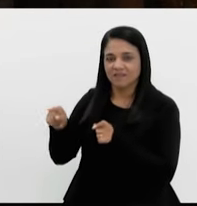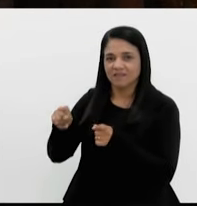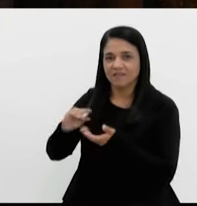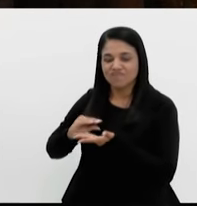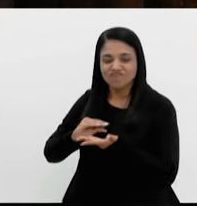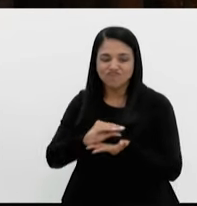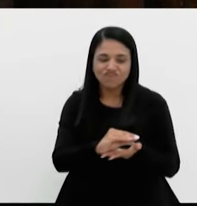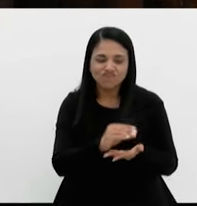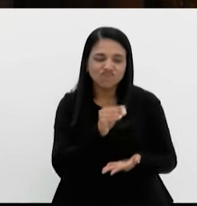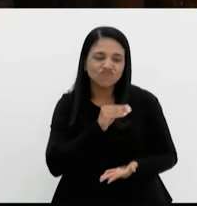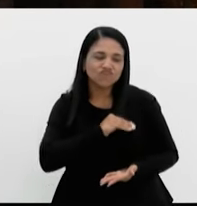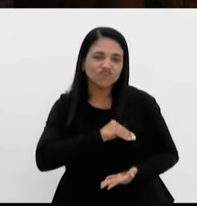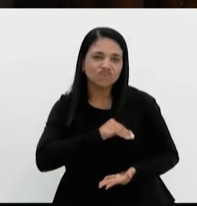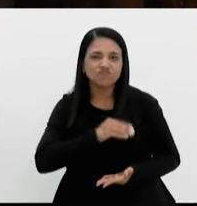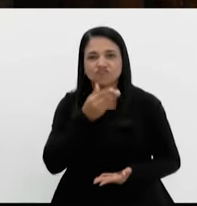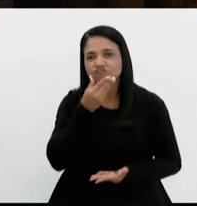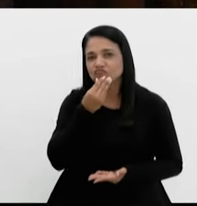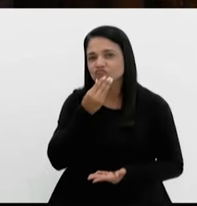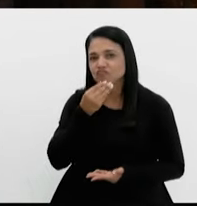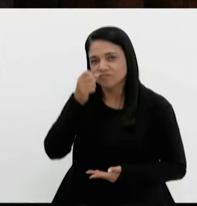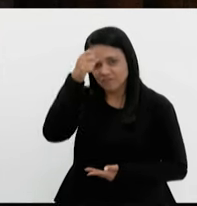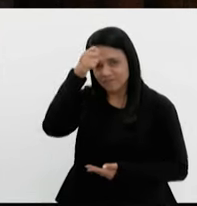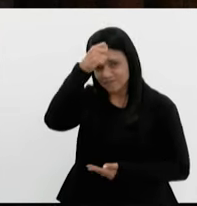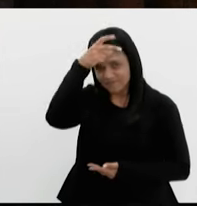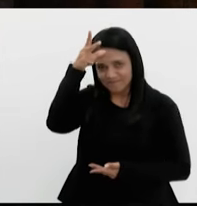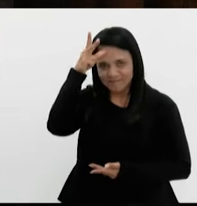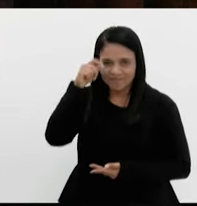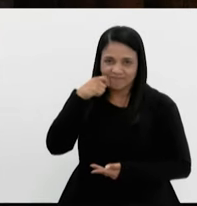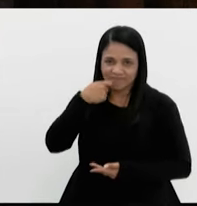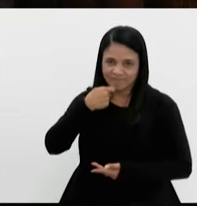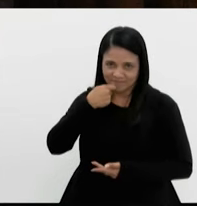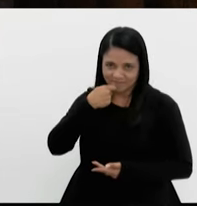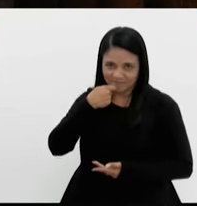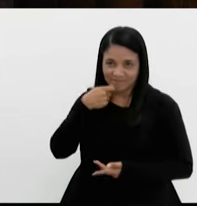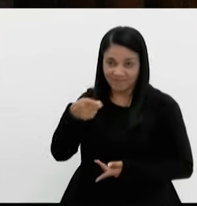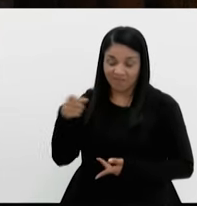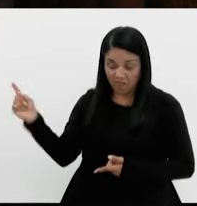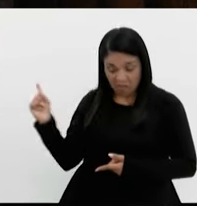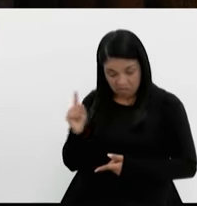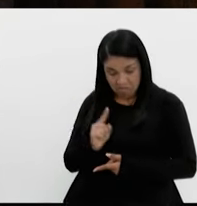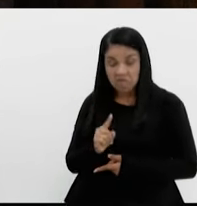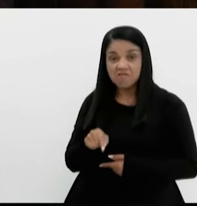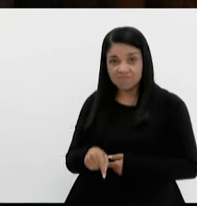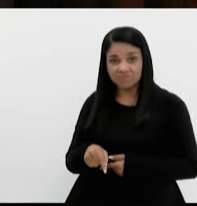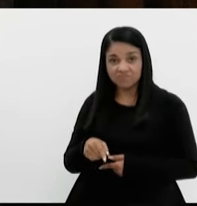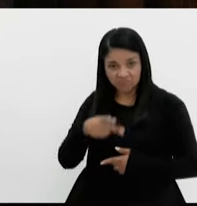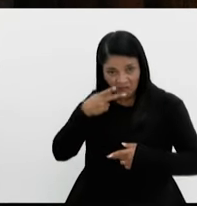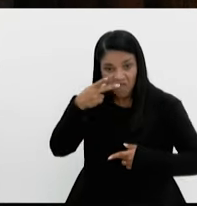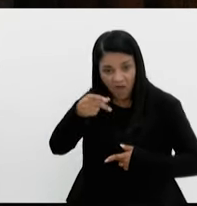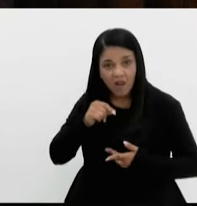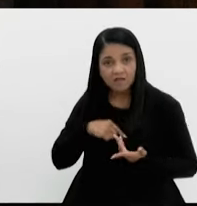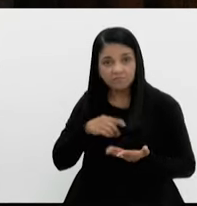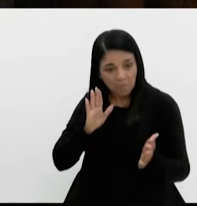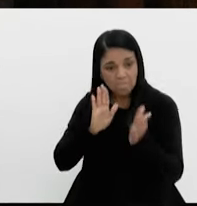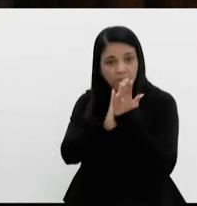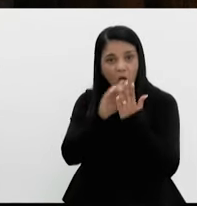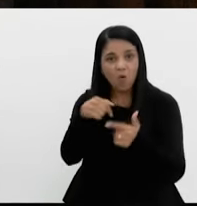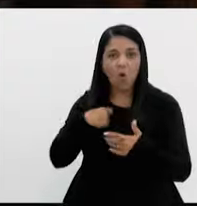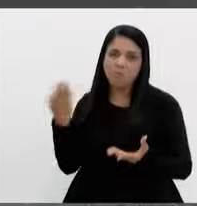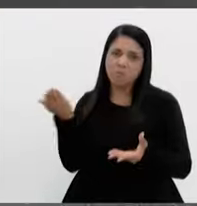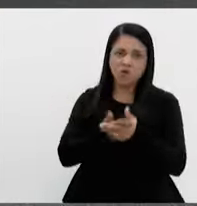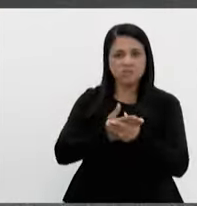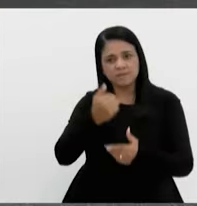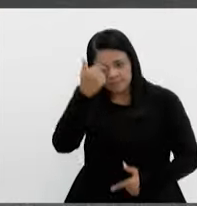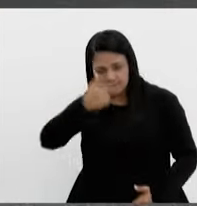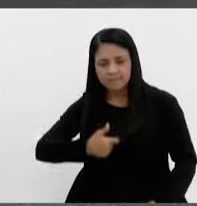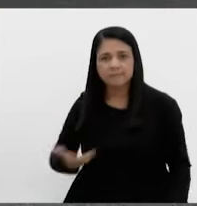os menininhos do Eduardo Pai são esses que eu dei o nome Se tiverem OB bridade venham aqui refutem o que eu tô dizendo ou me